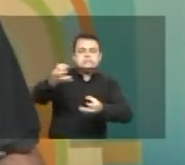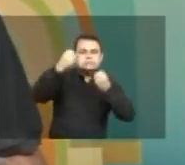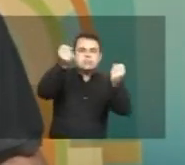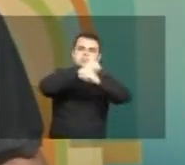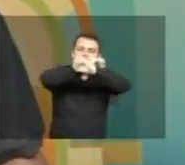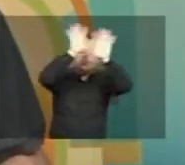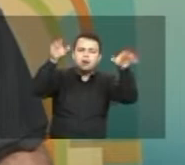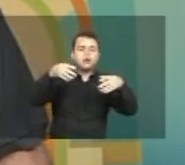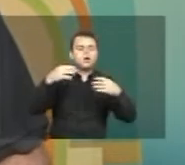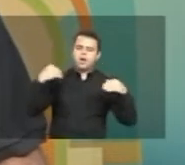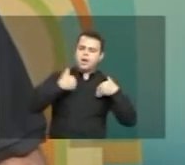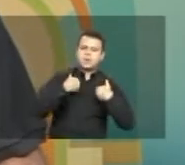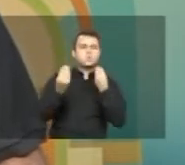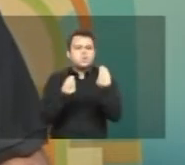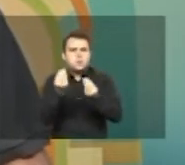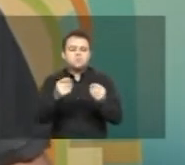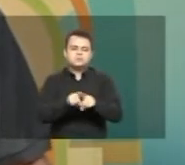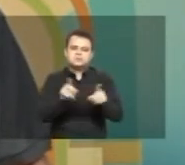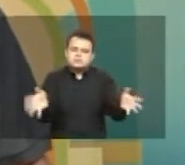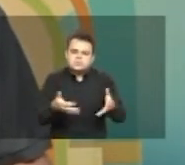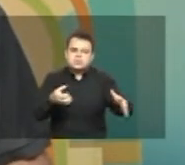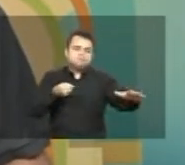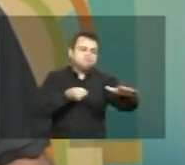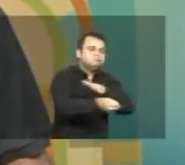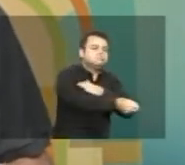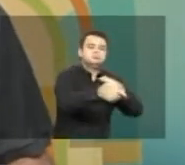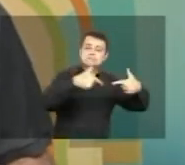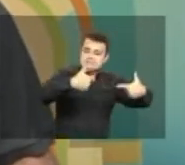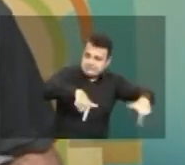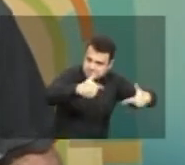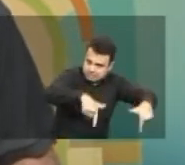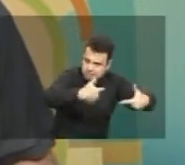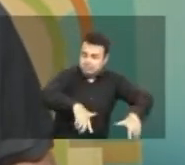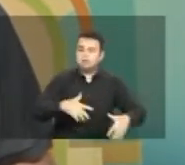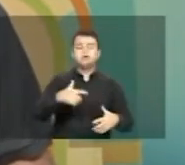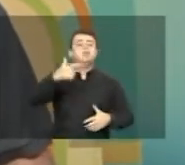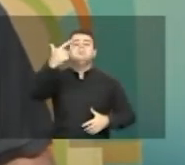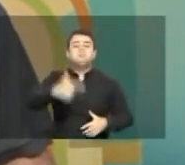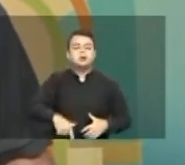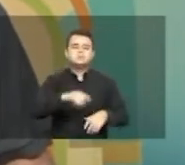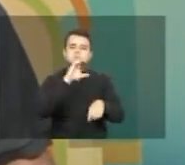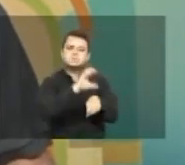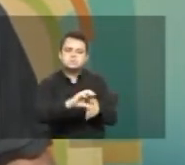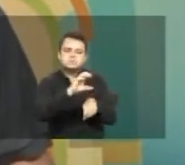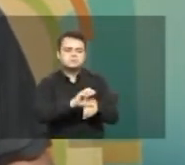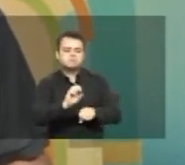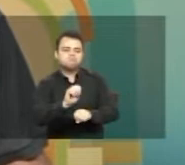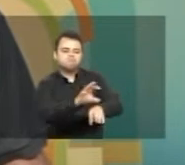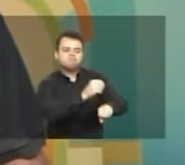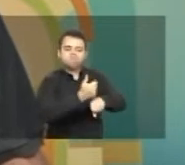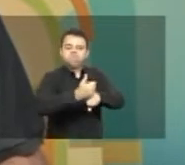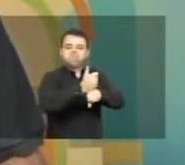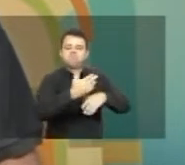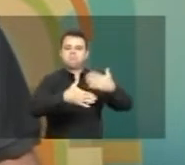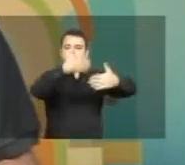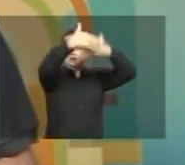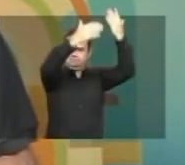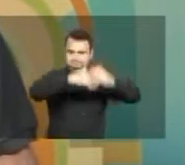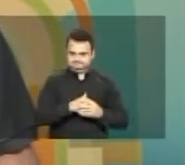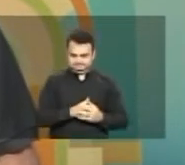sobre um transtorno e símbolo a inserção no mercado de trabalho e formação e capacitação profissional